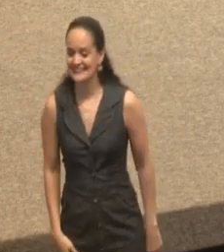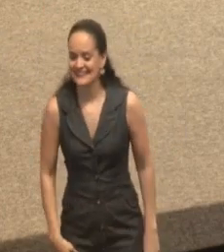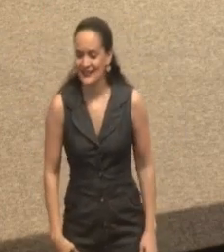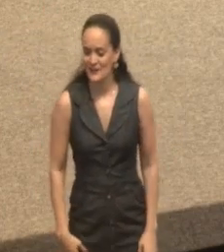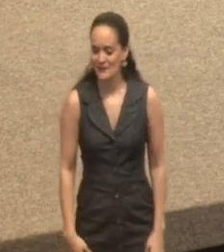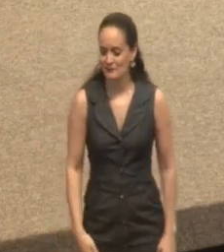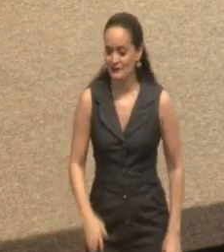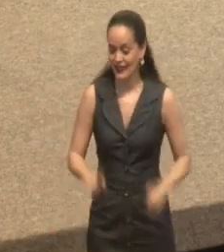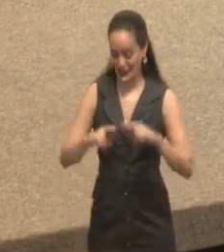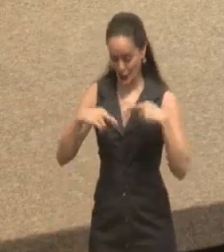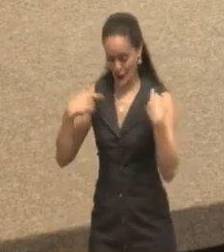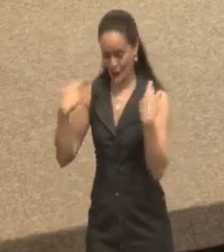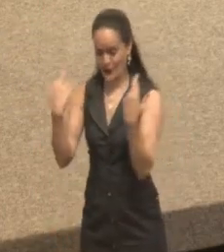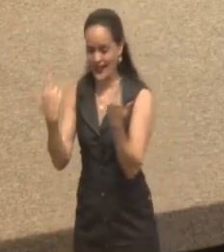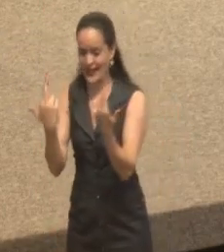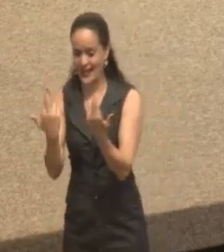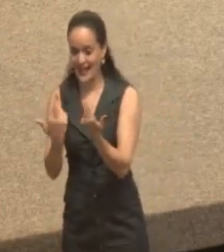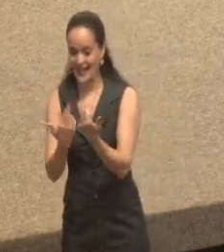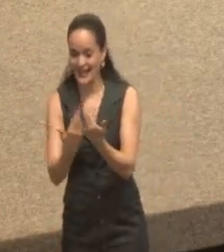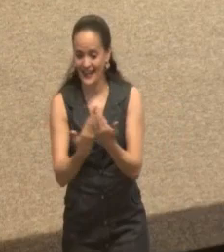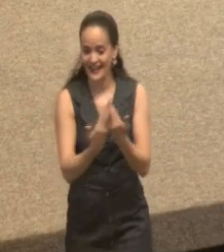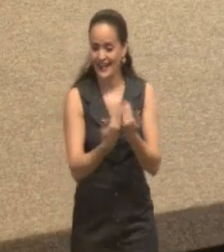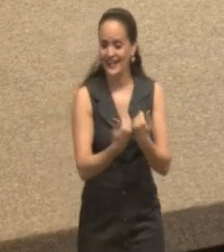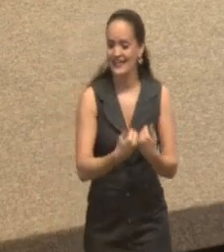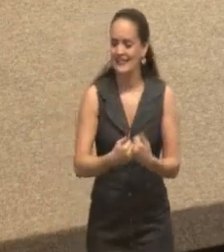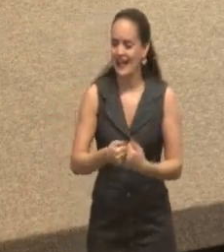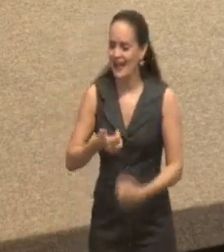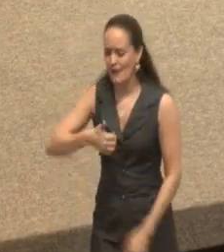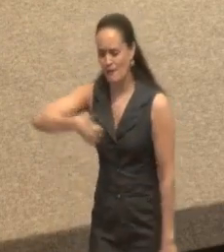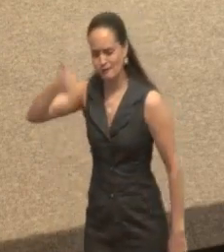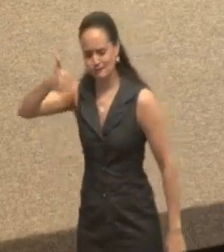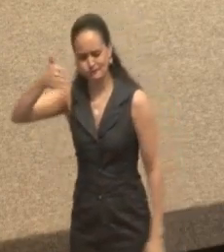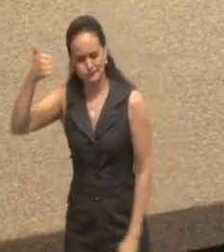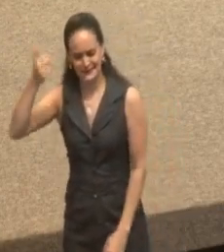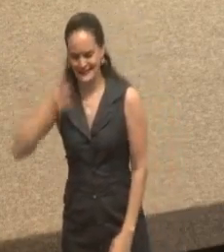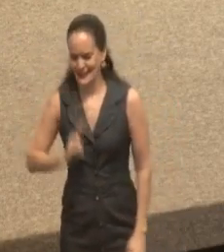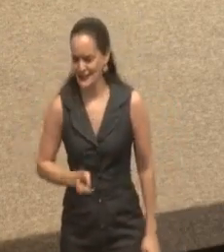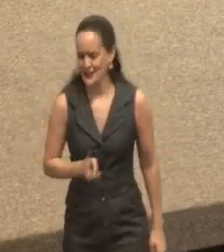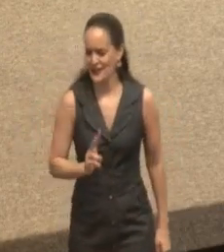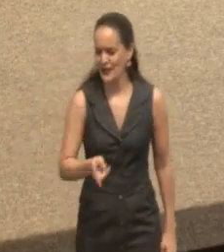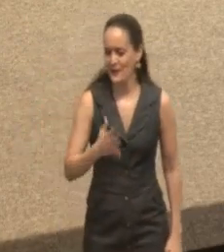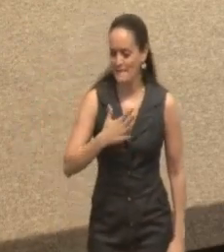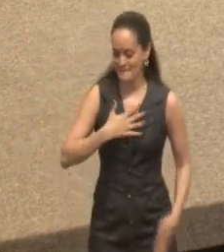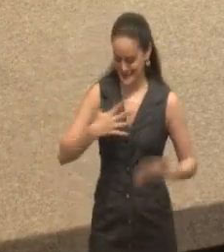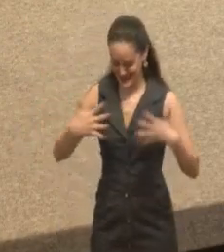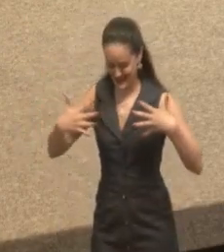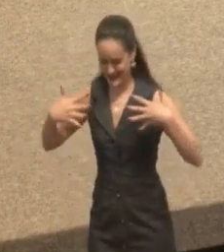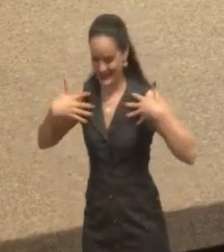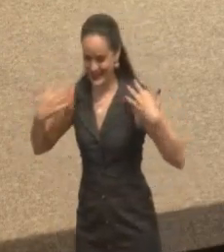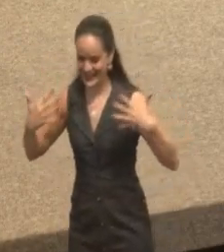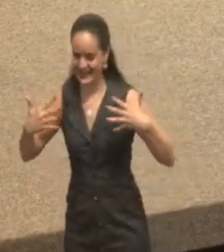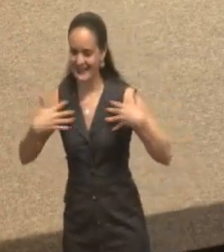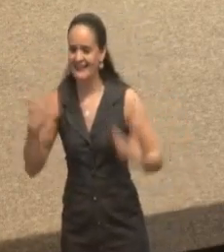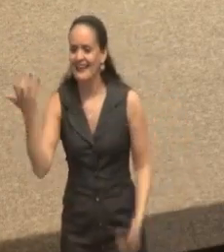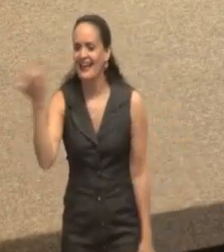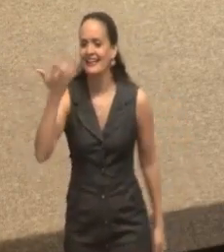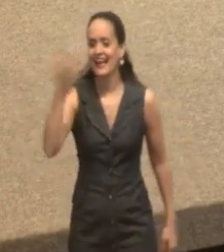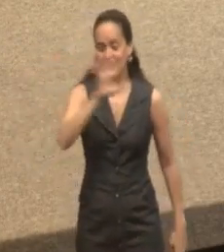Teu reino eu sempre vou priorizar. A minha alegria é